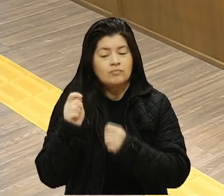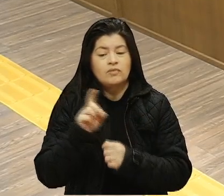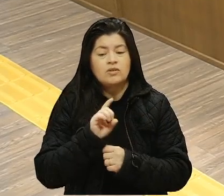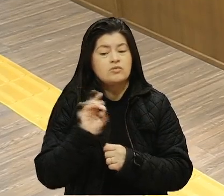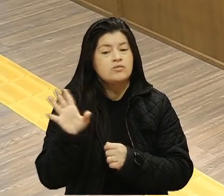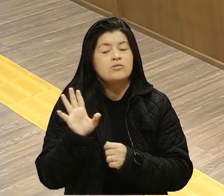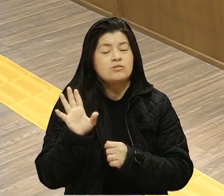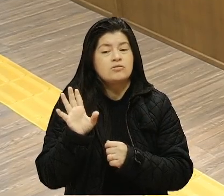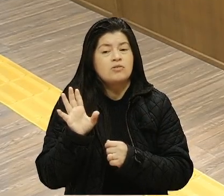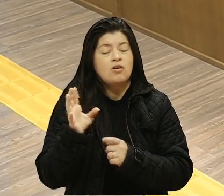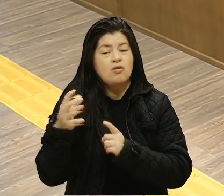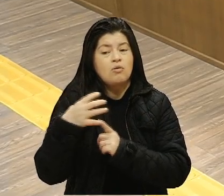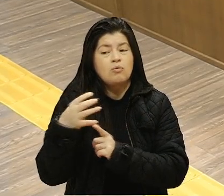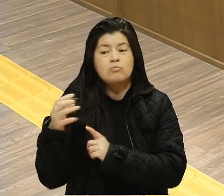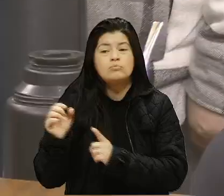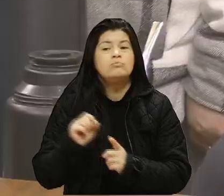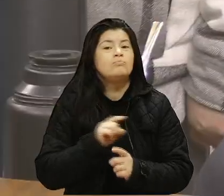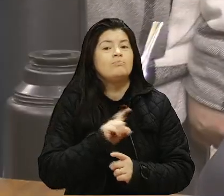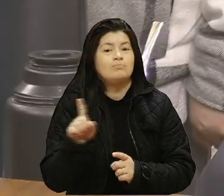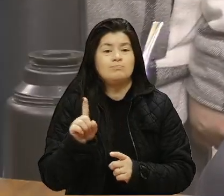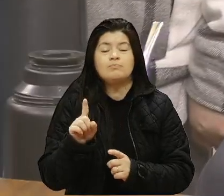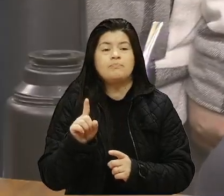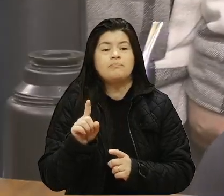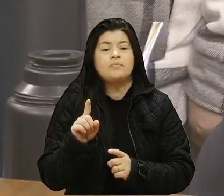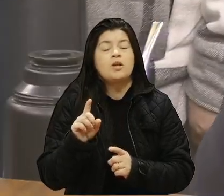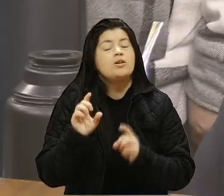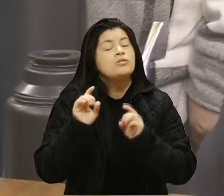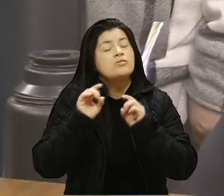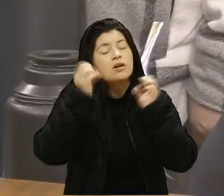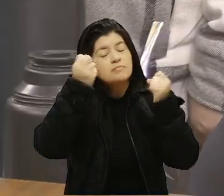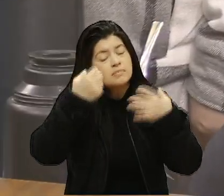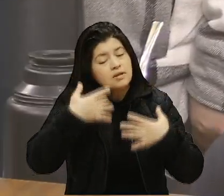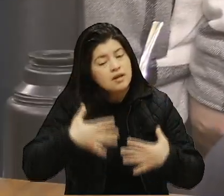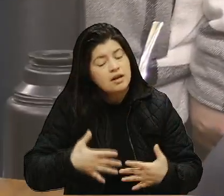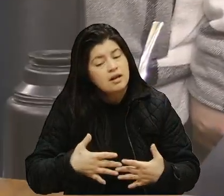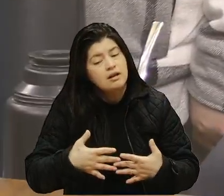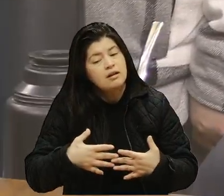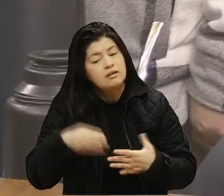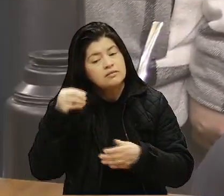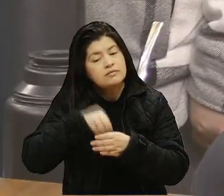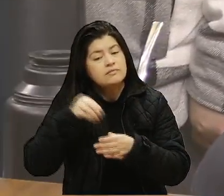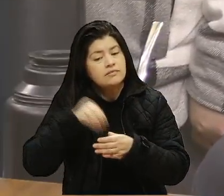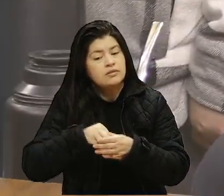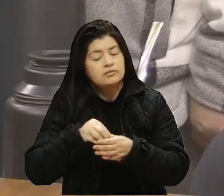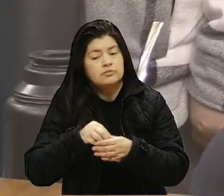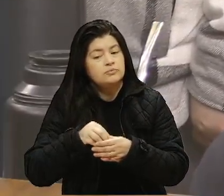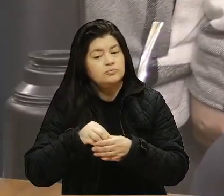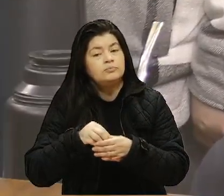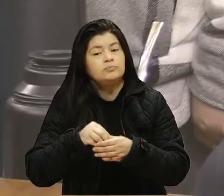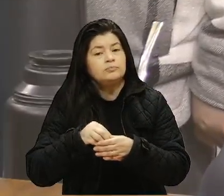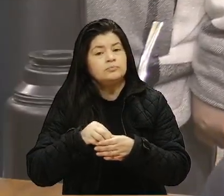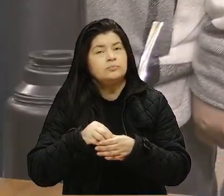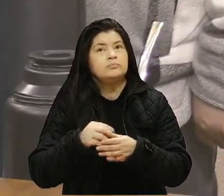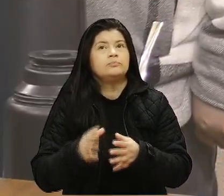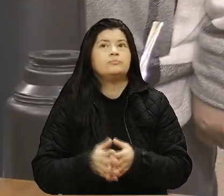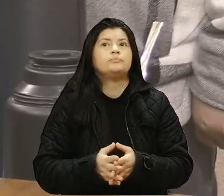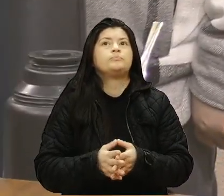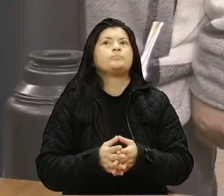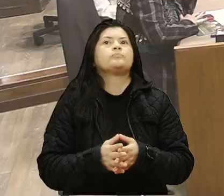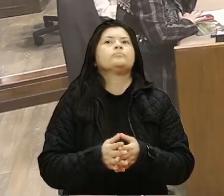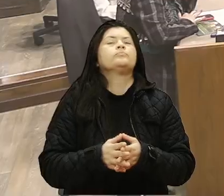vereadores. Vamos garantir o tempo dos vereadores para que declarem seus votos sem nenhuma interrupção. Vereador Cláudio Libardi com a